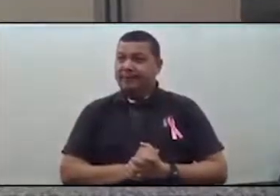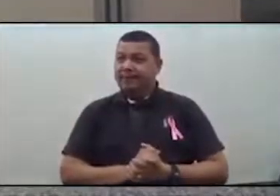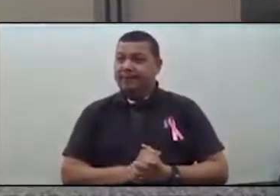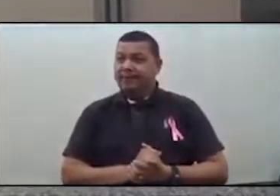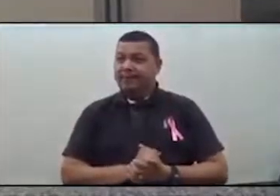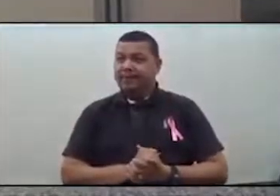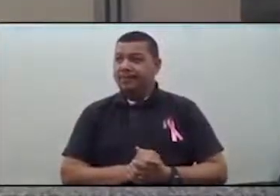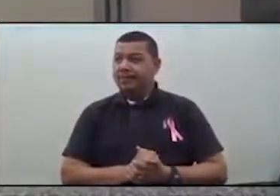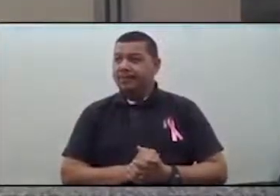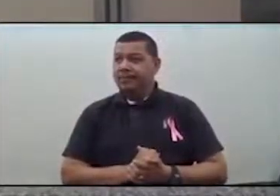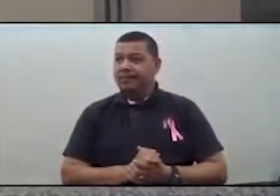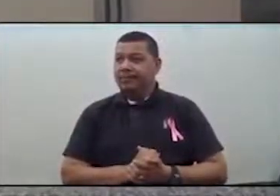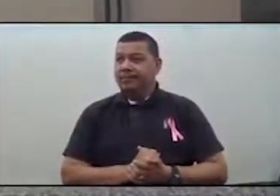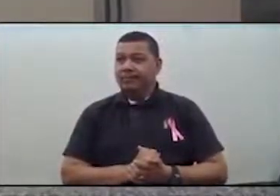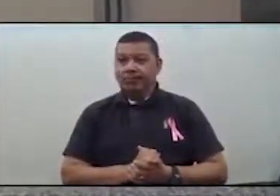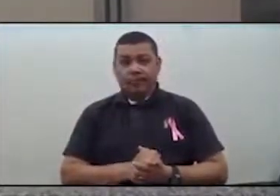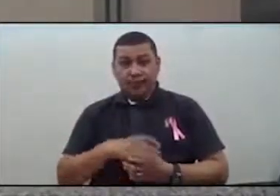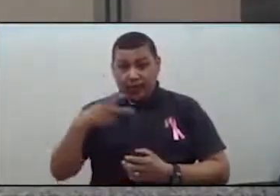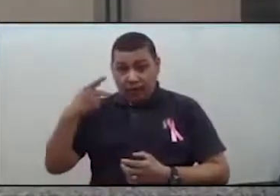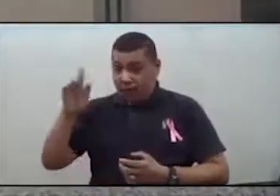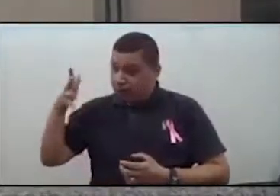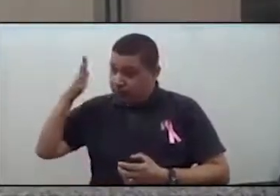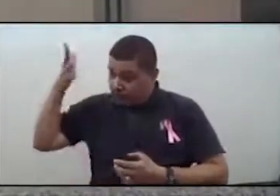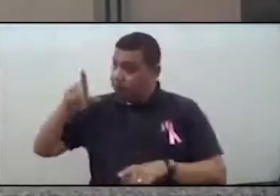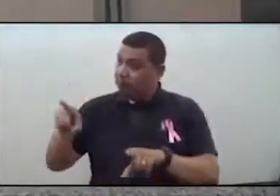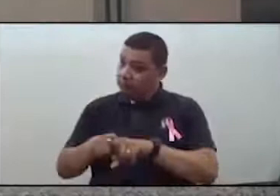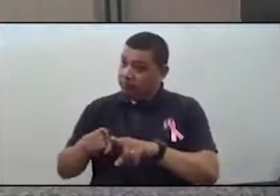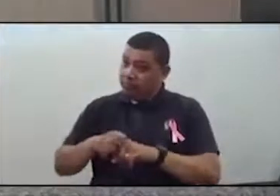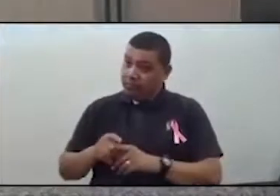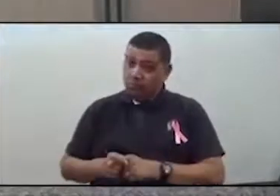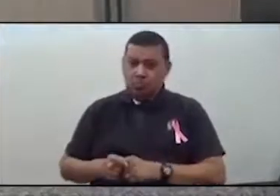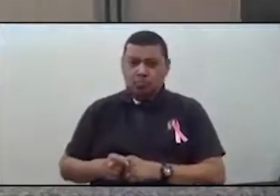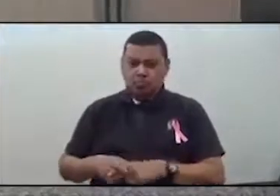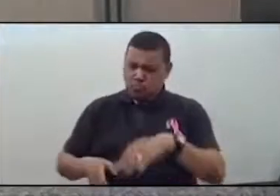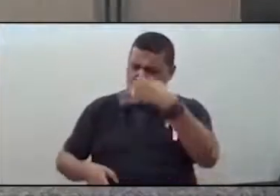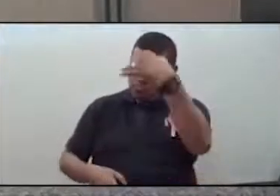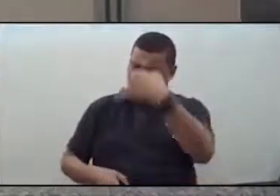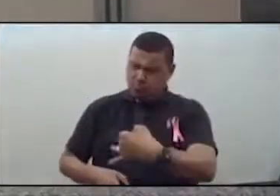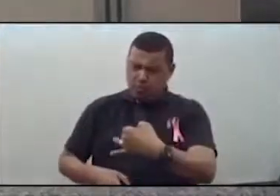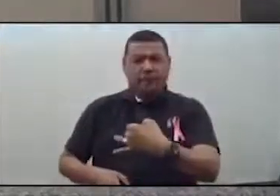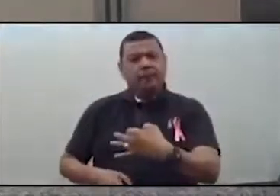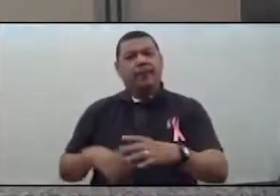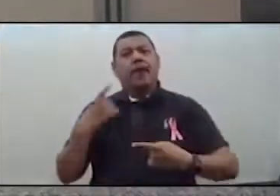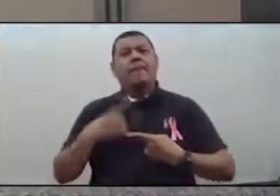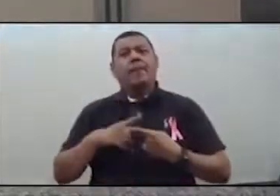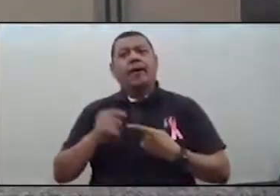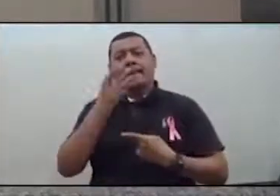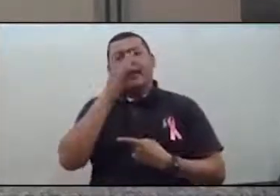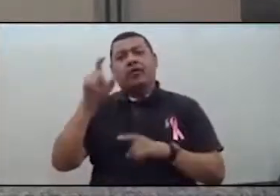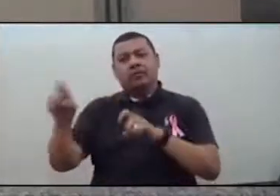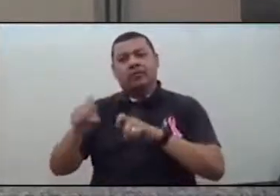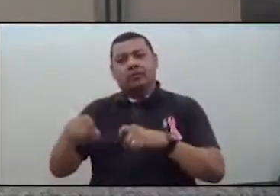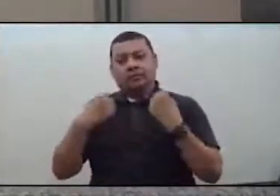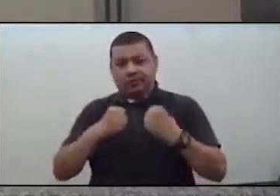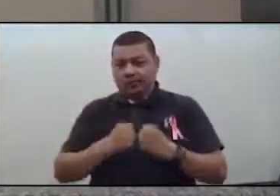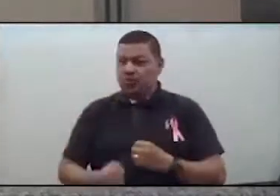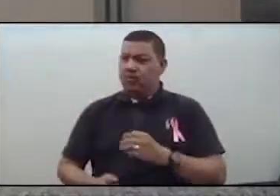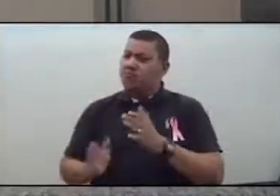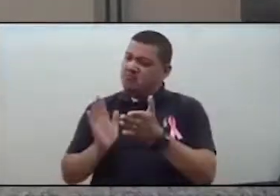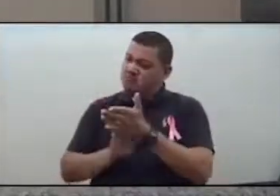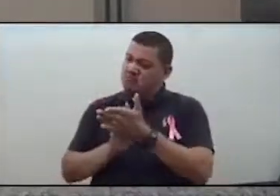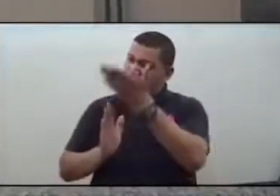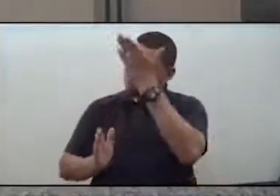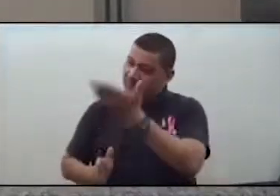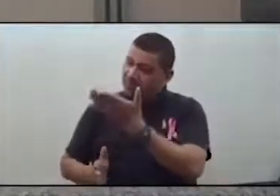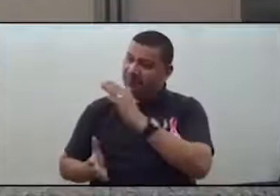Débora mesmo, com a sua palestra, foi bem pontual naquilo que realmente o agricultor precisava de ouvir. Parabenizar mais